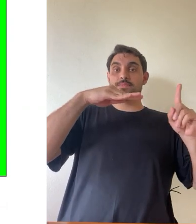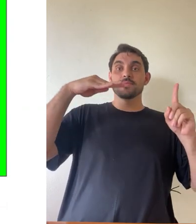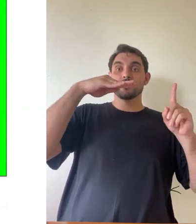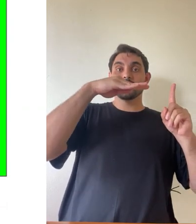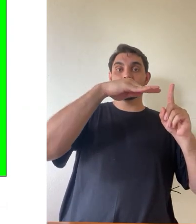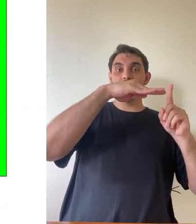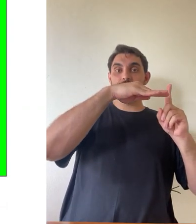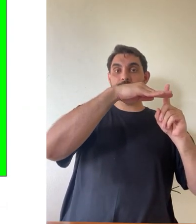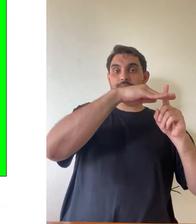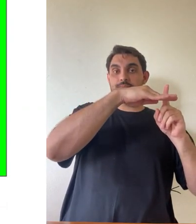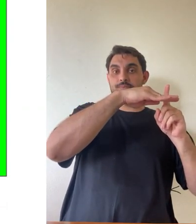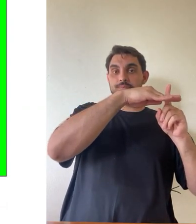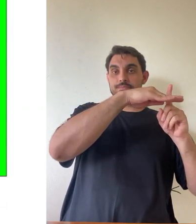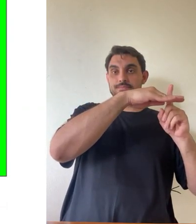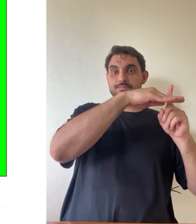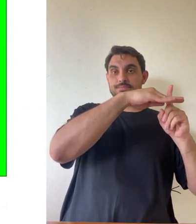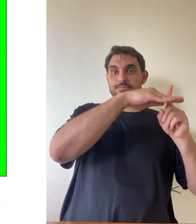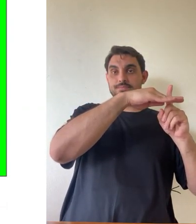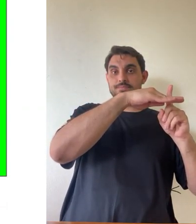então, vou...